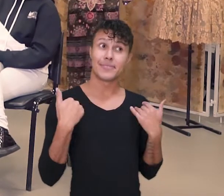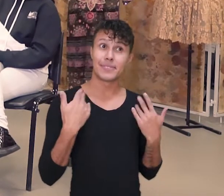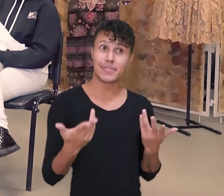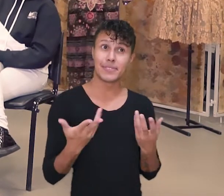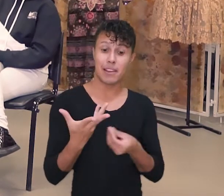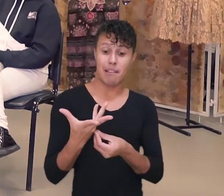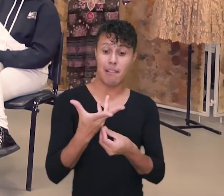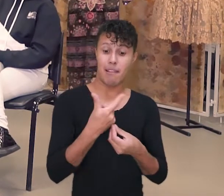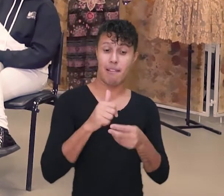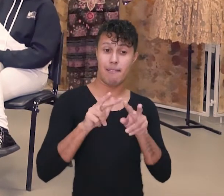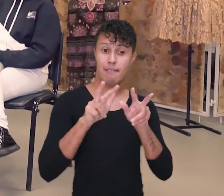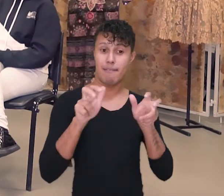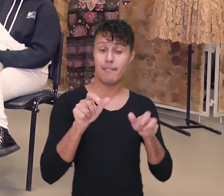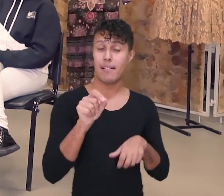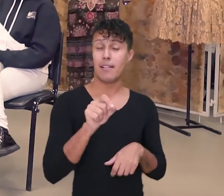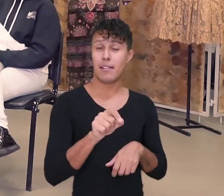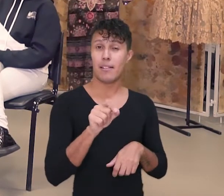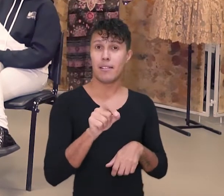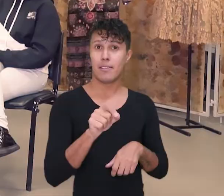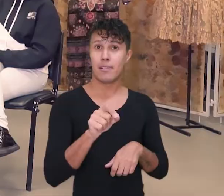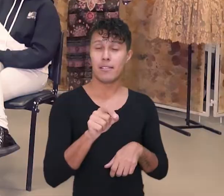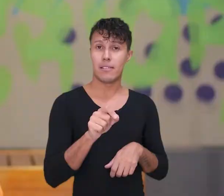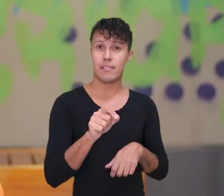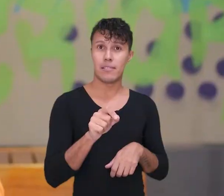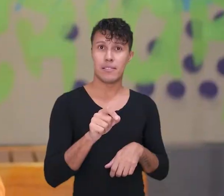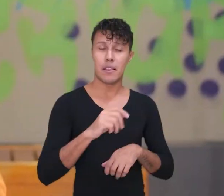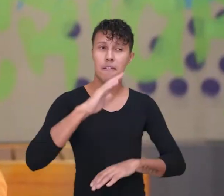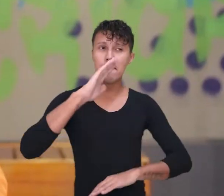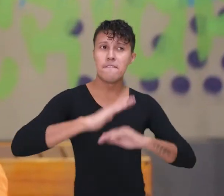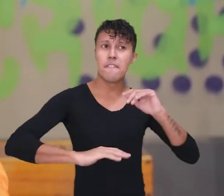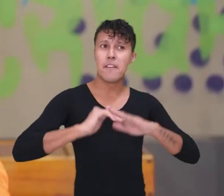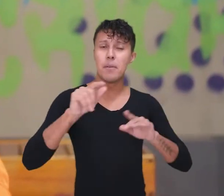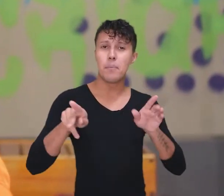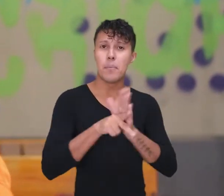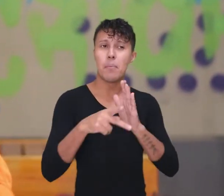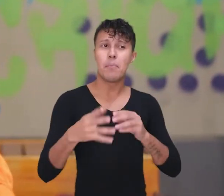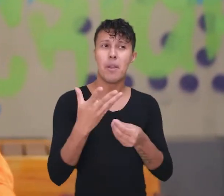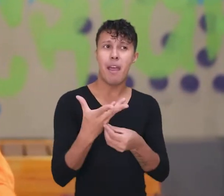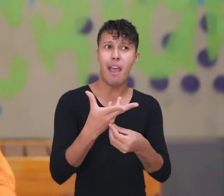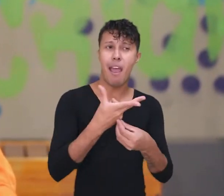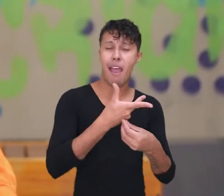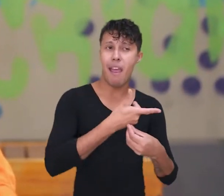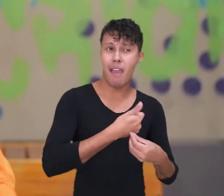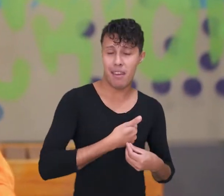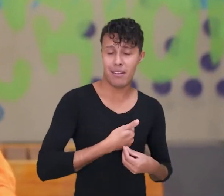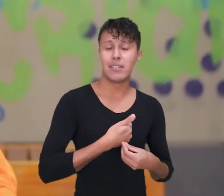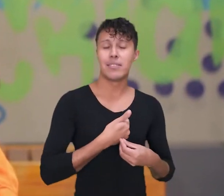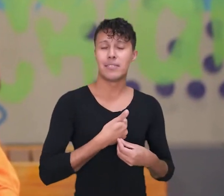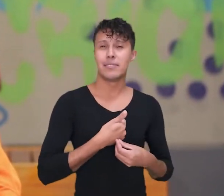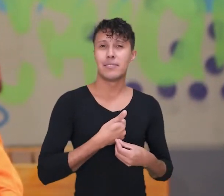Na questão da arte, né, na questão do fazer artístico,